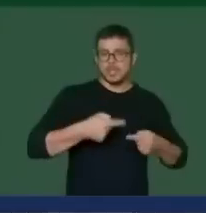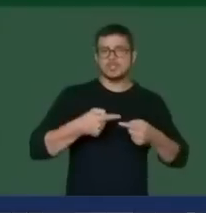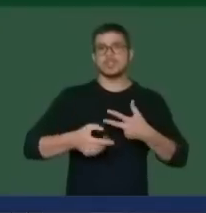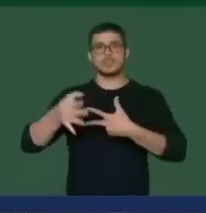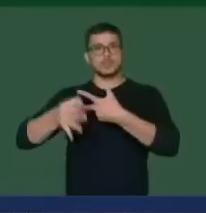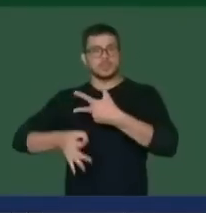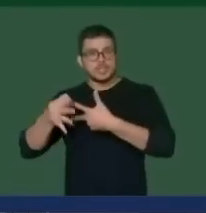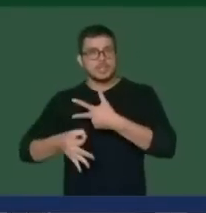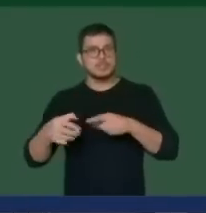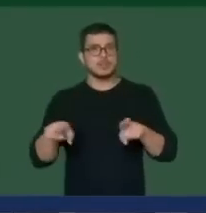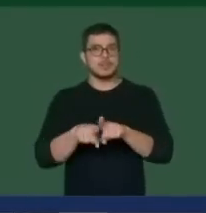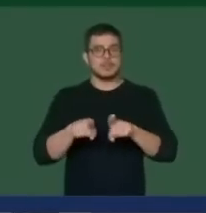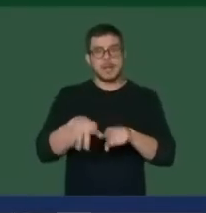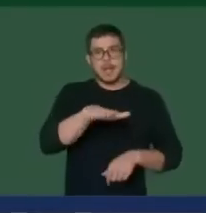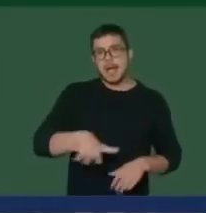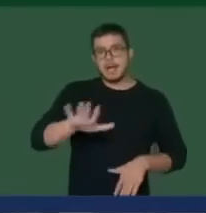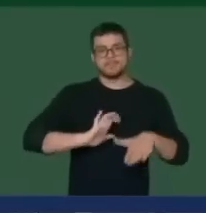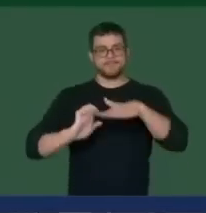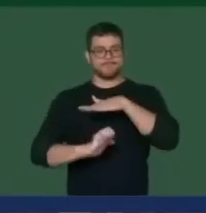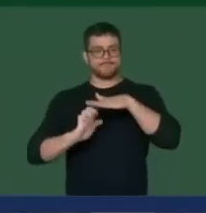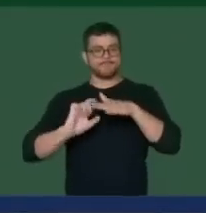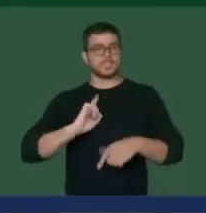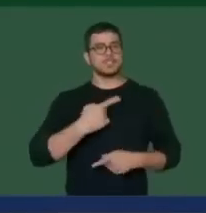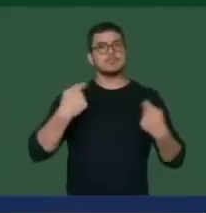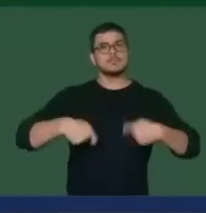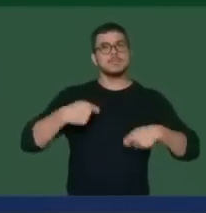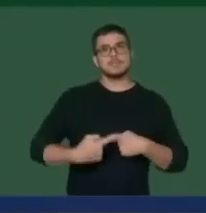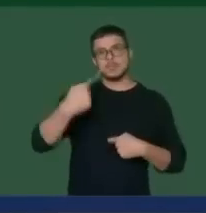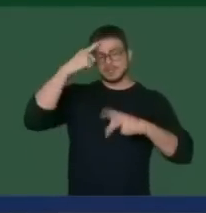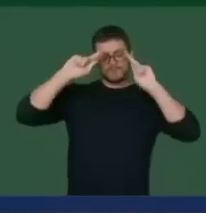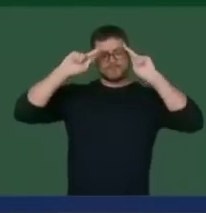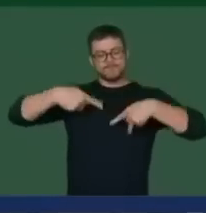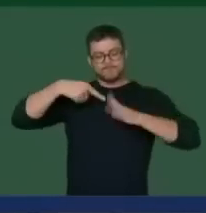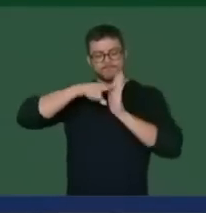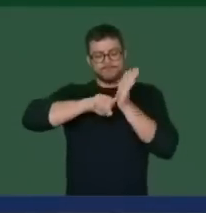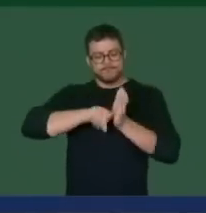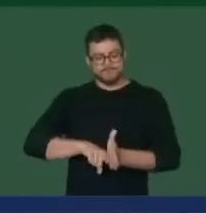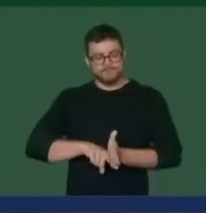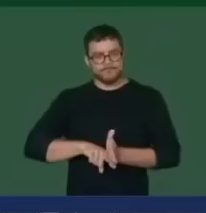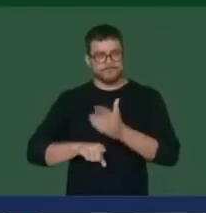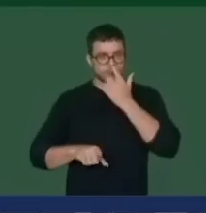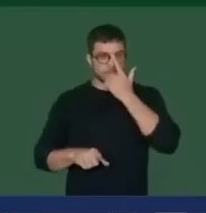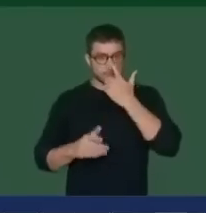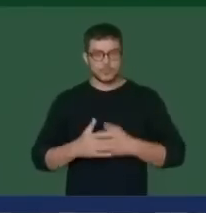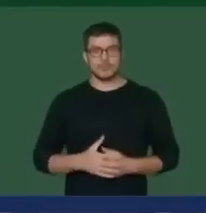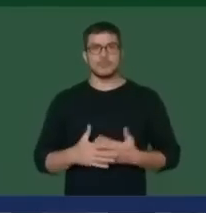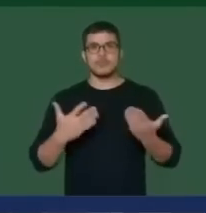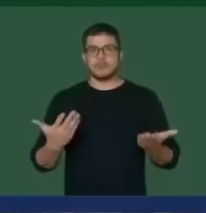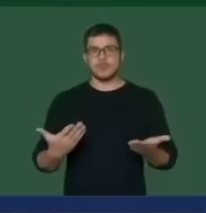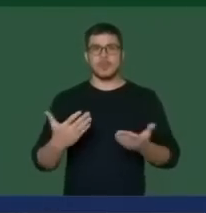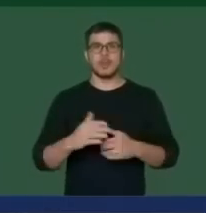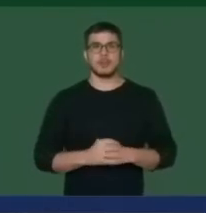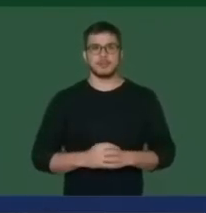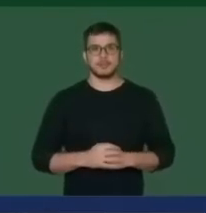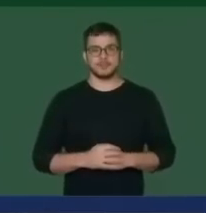empresariais, precisamos fazer uma autocrítica. O processo de criminalização da política,